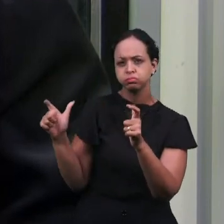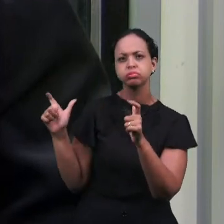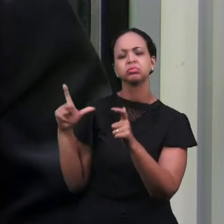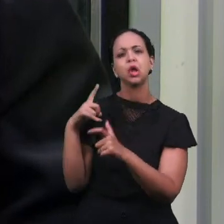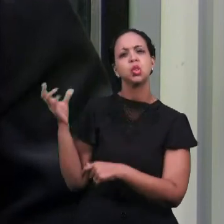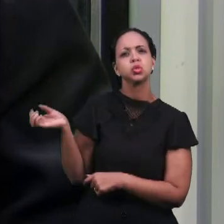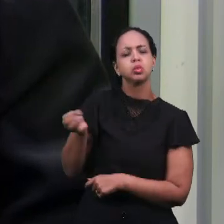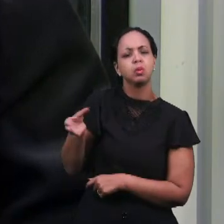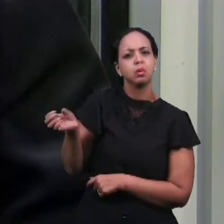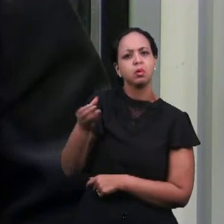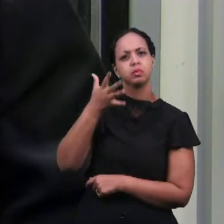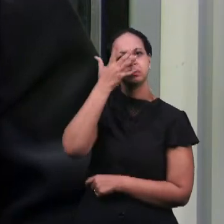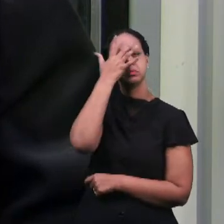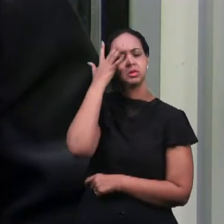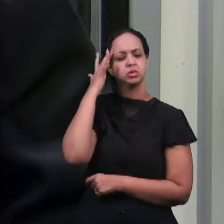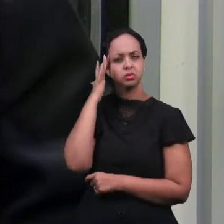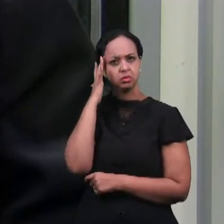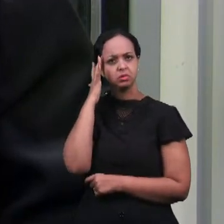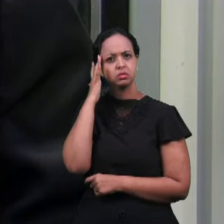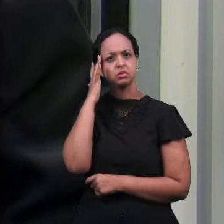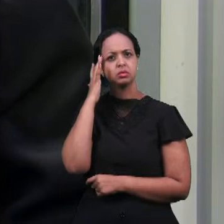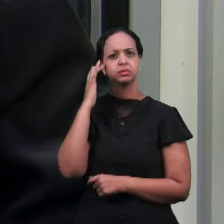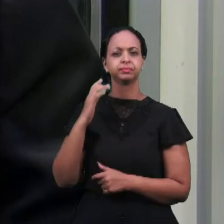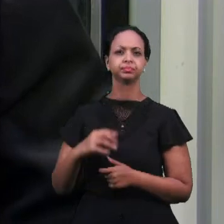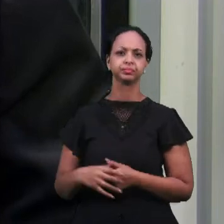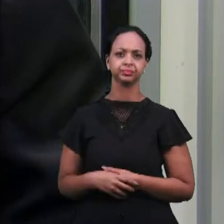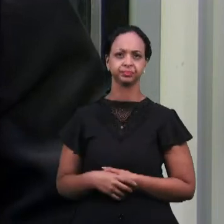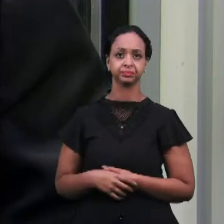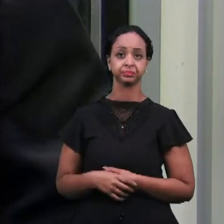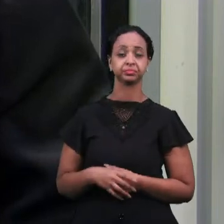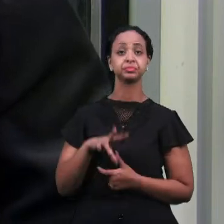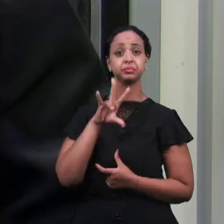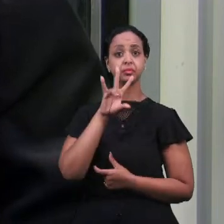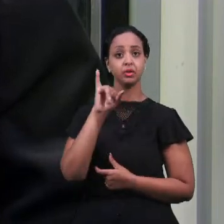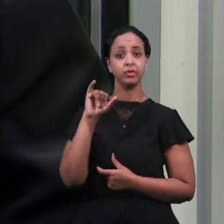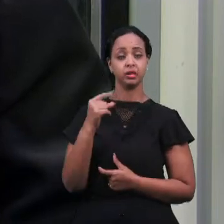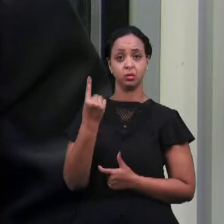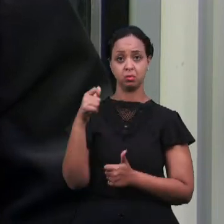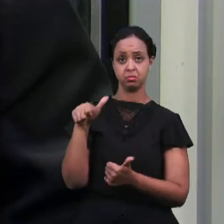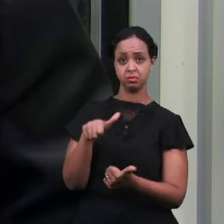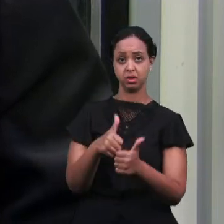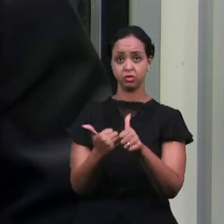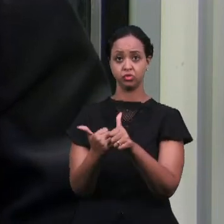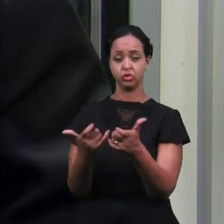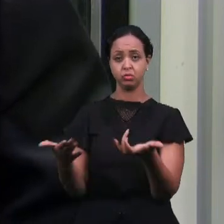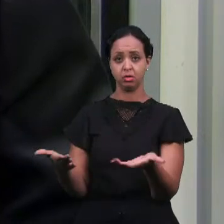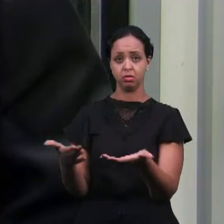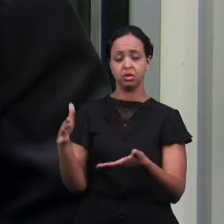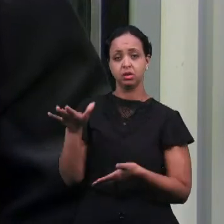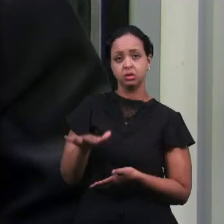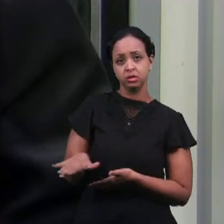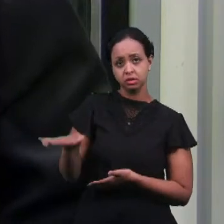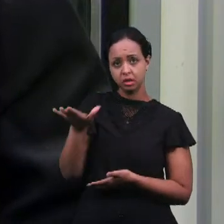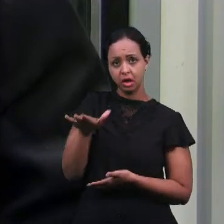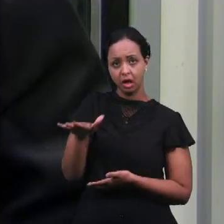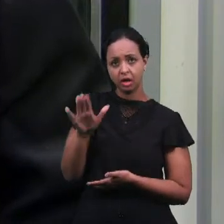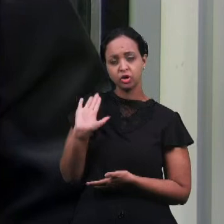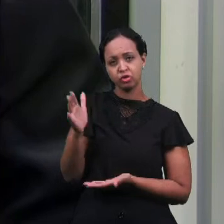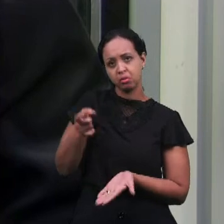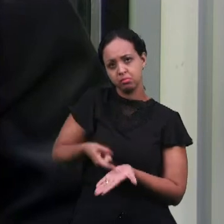nova, né? Muitas pessoas. Devemos ter um batismo agora da área,